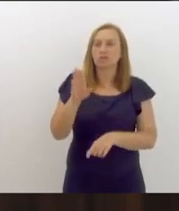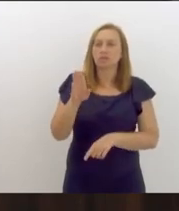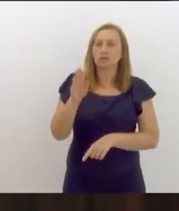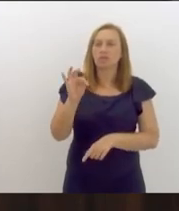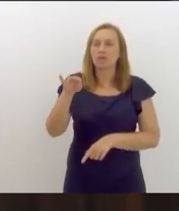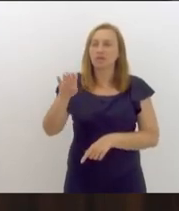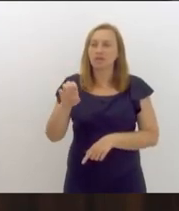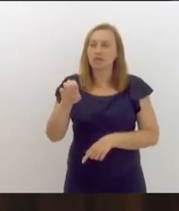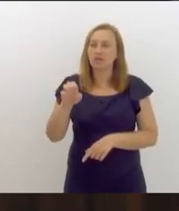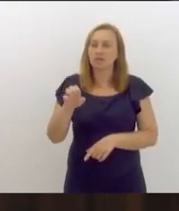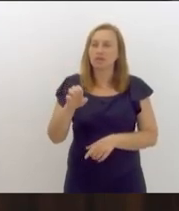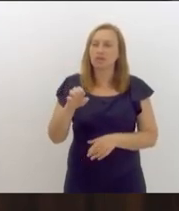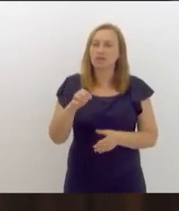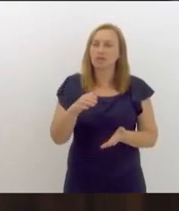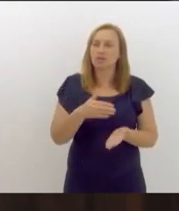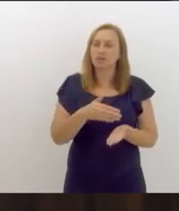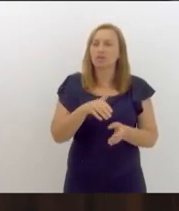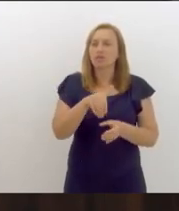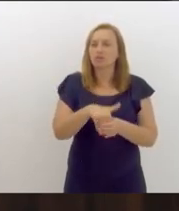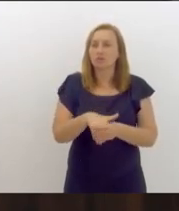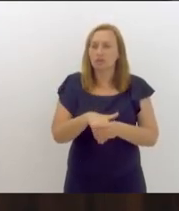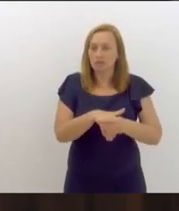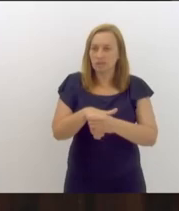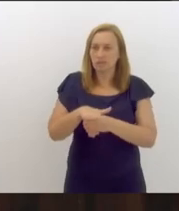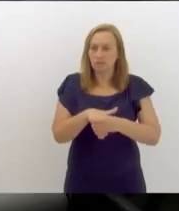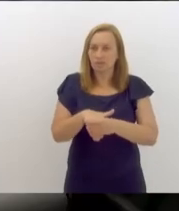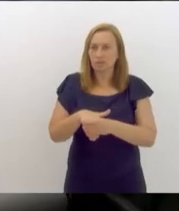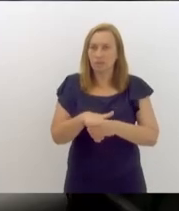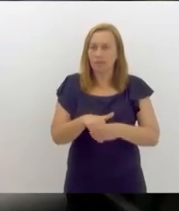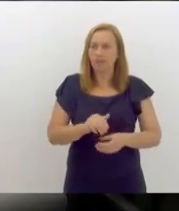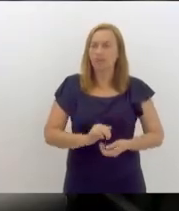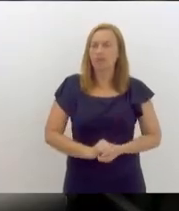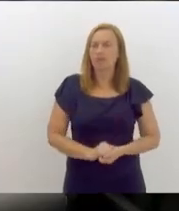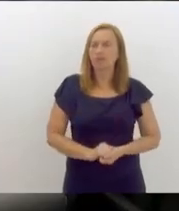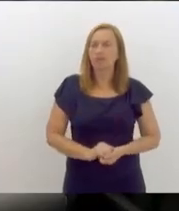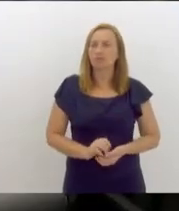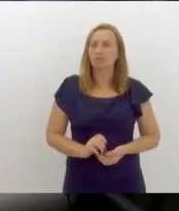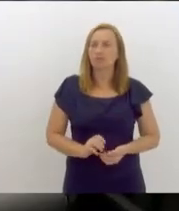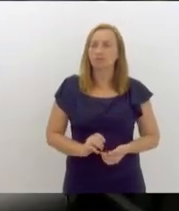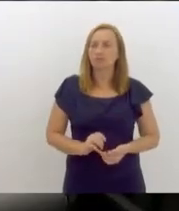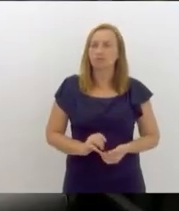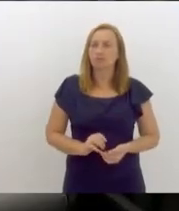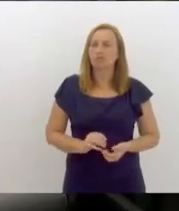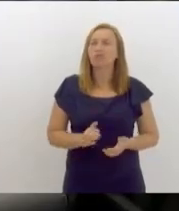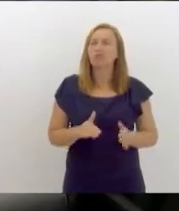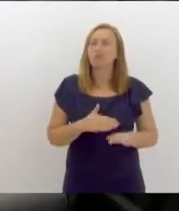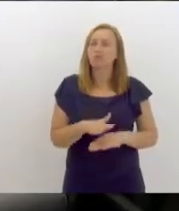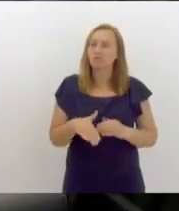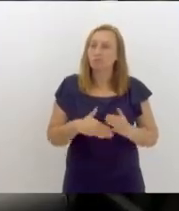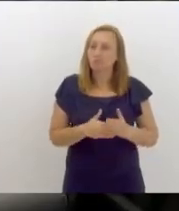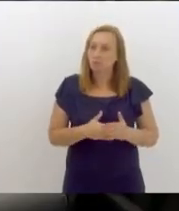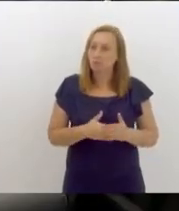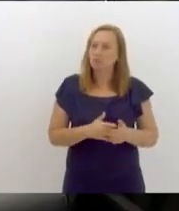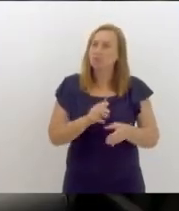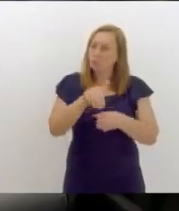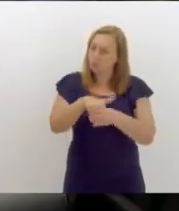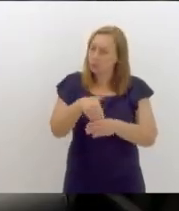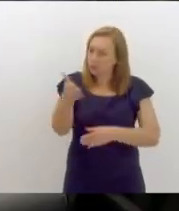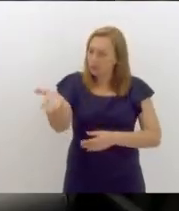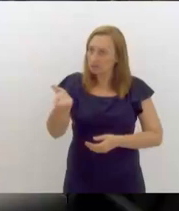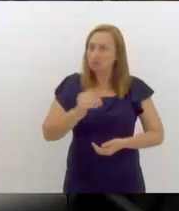começamos o processo de votação pediria que todos e todas